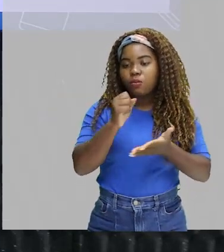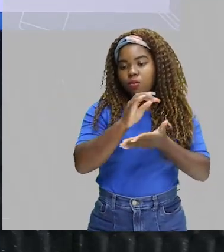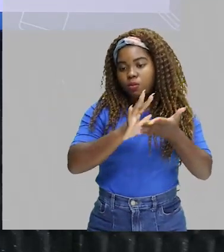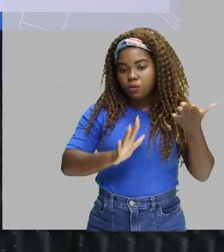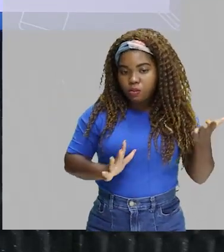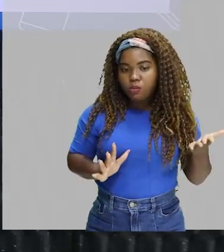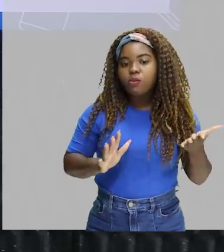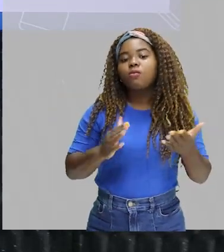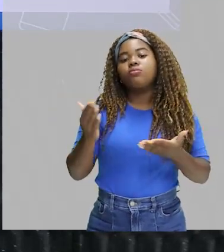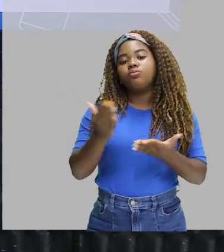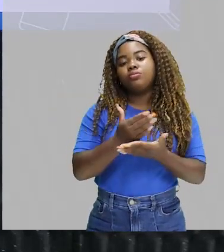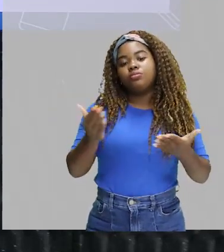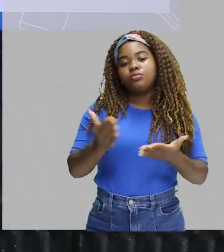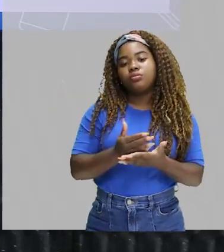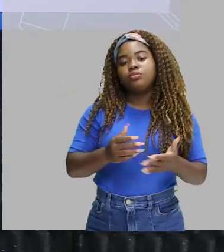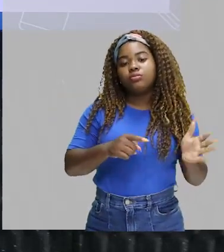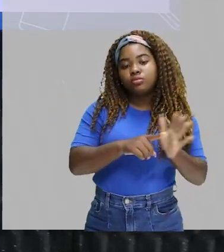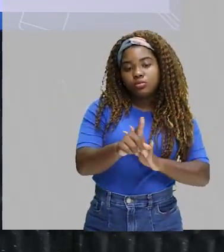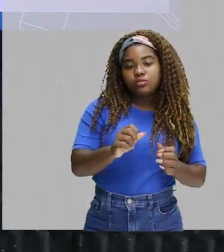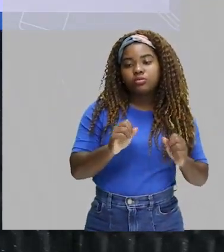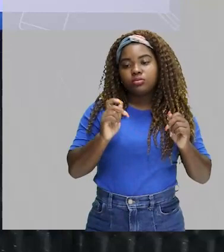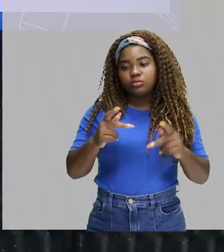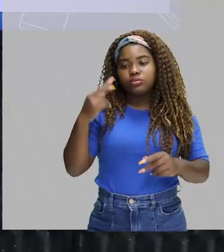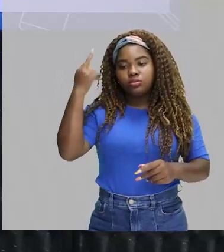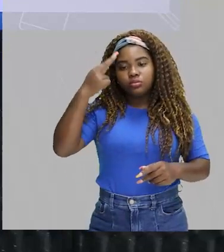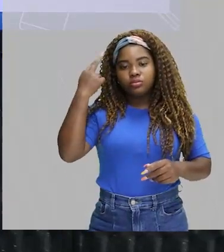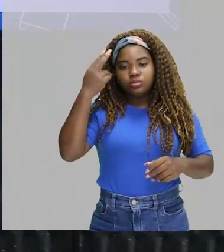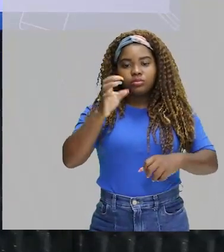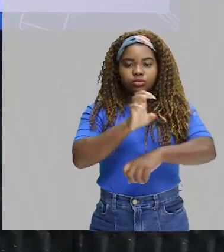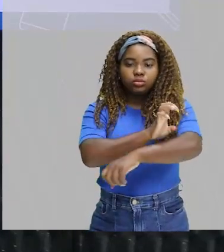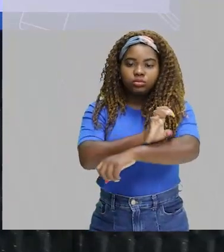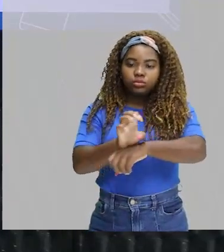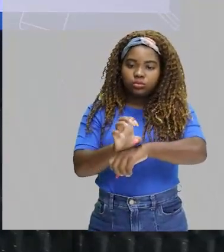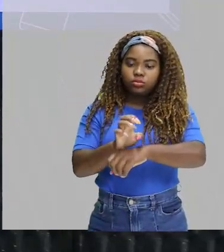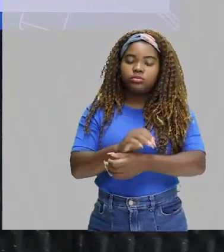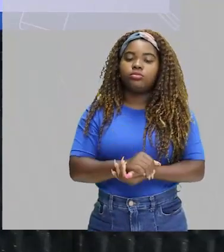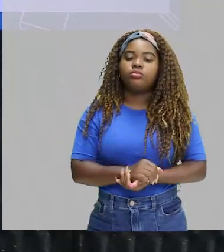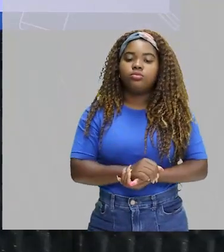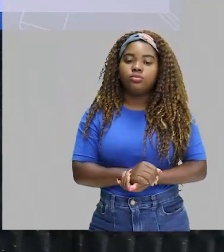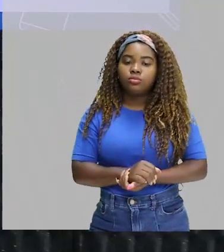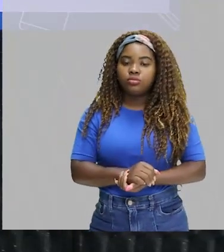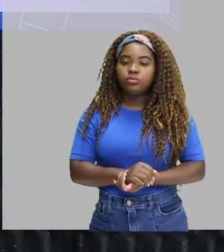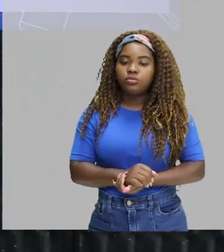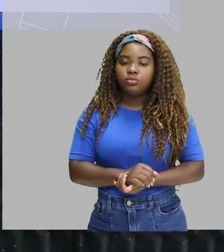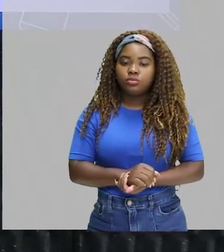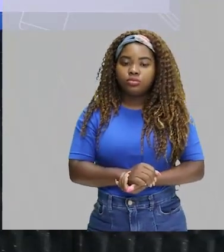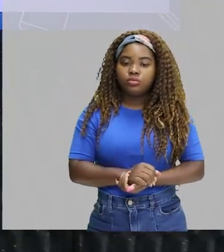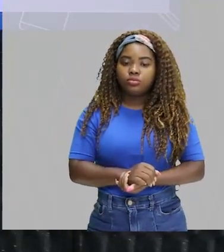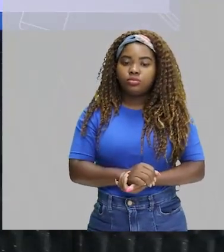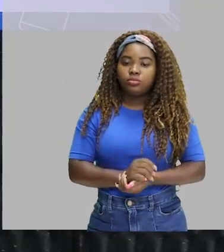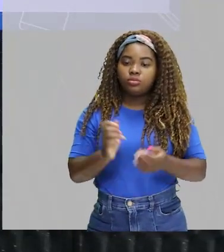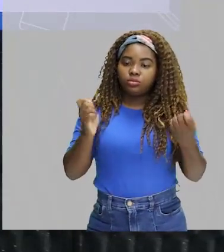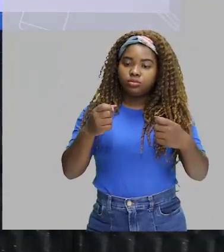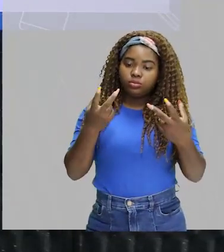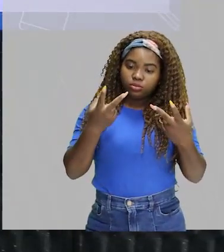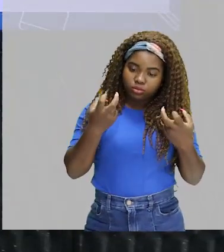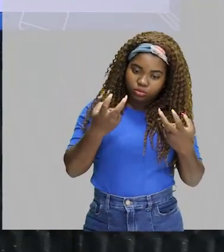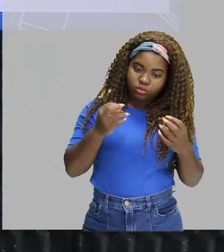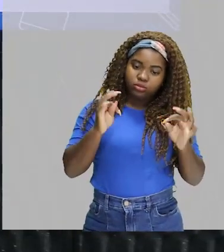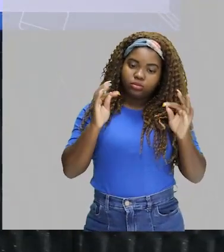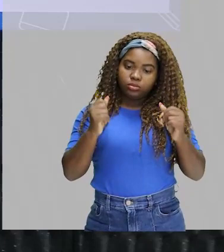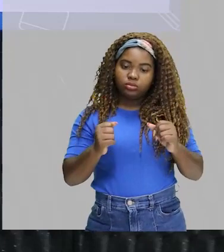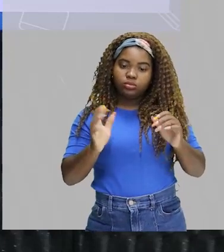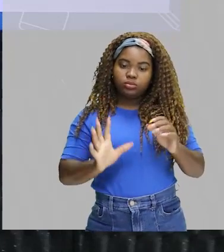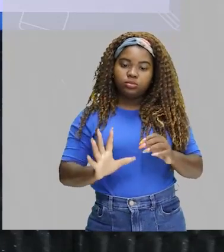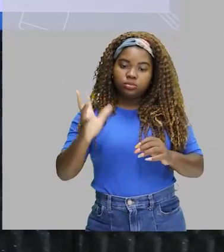aqui com algumas reflexões sobre ética e detalhe. Para que a gente possa perceber tudo funcionando,